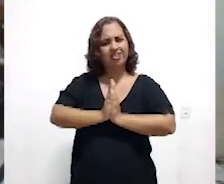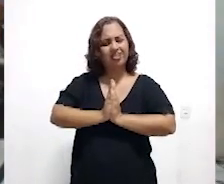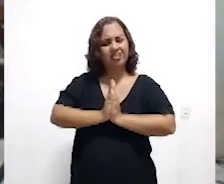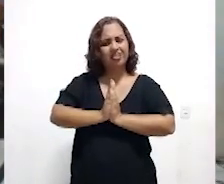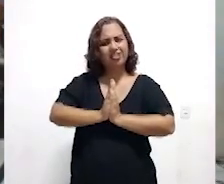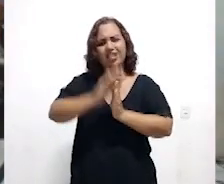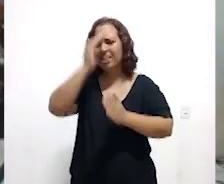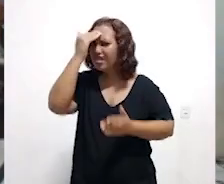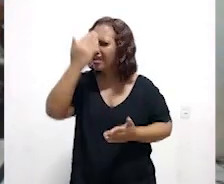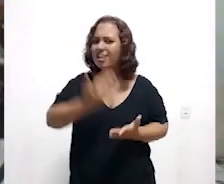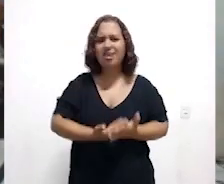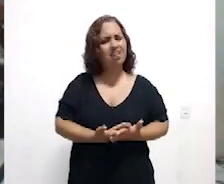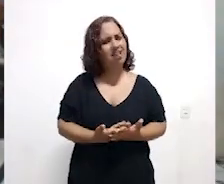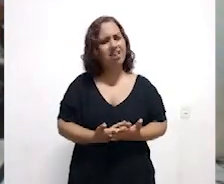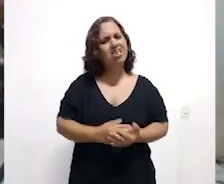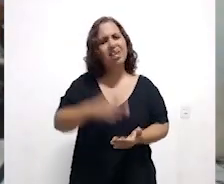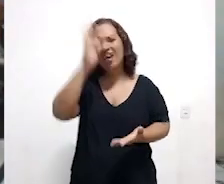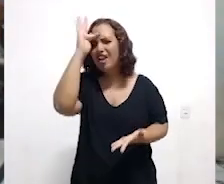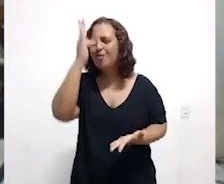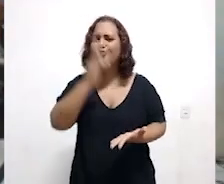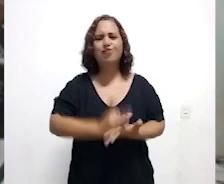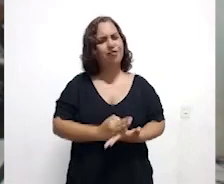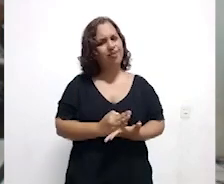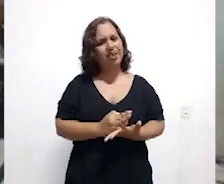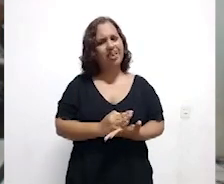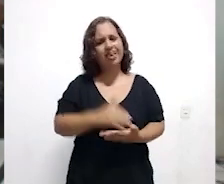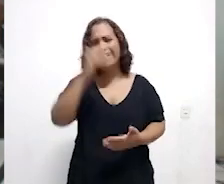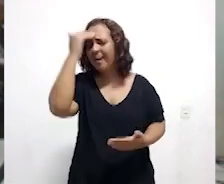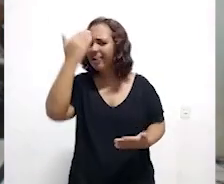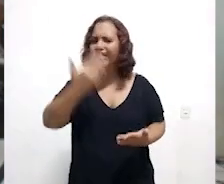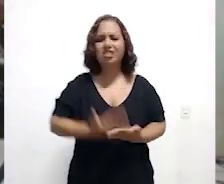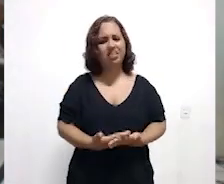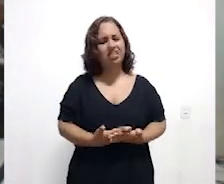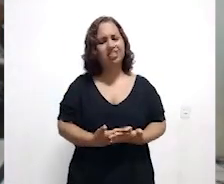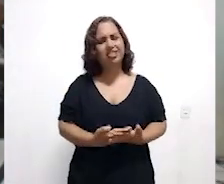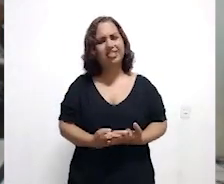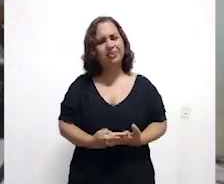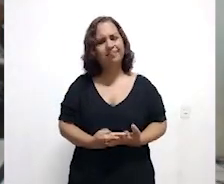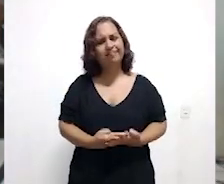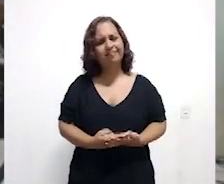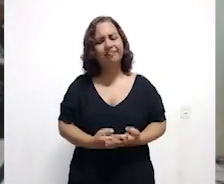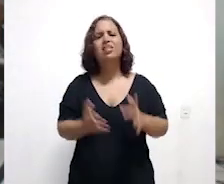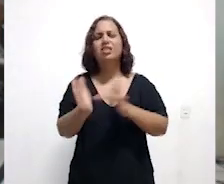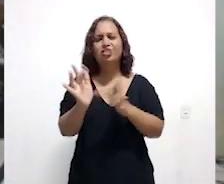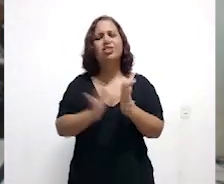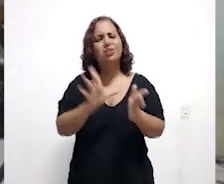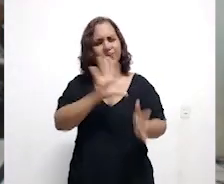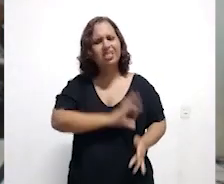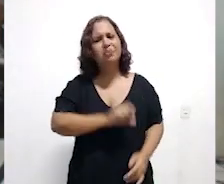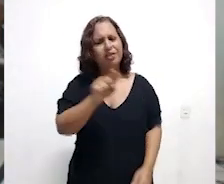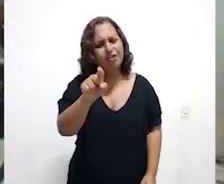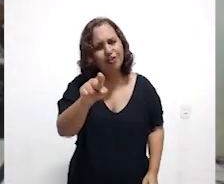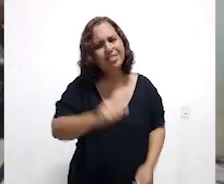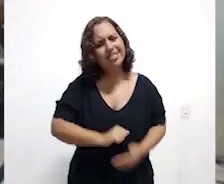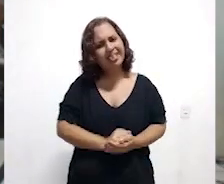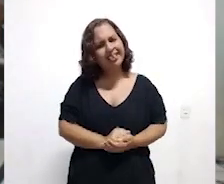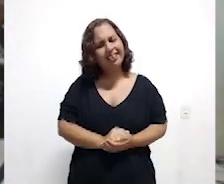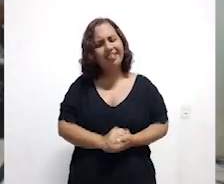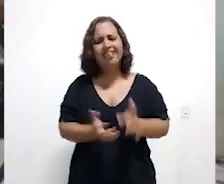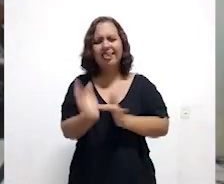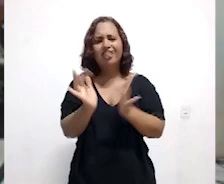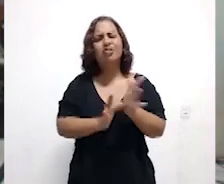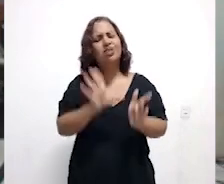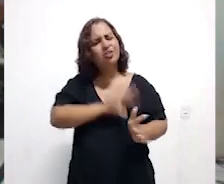Creia. Fé. Acredite. Jesus te ama. Jesus ama a tua